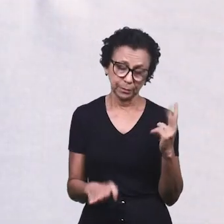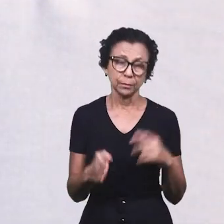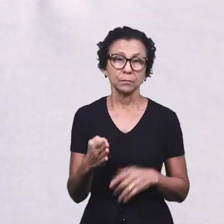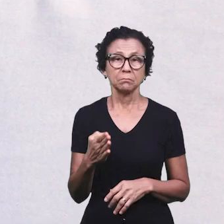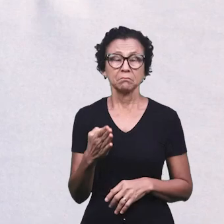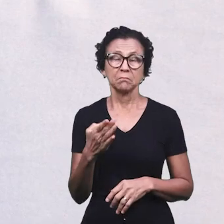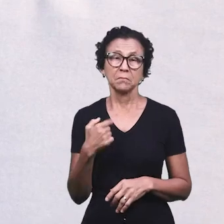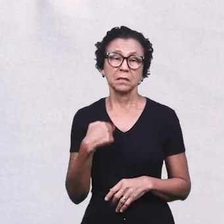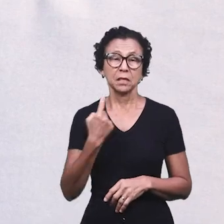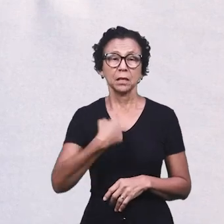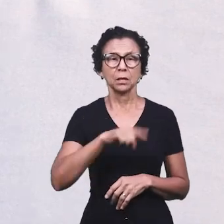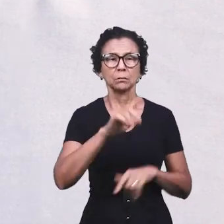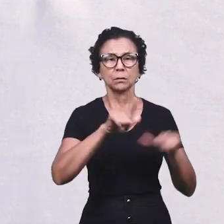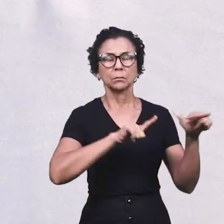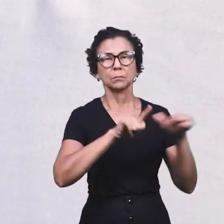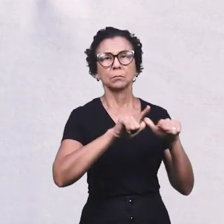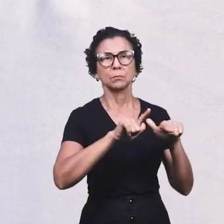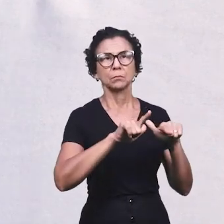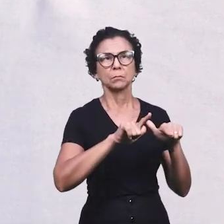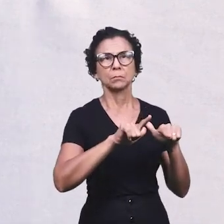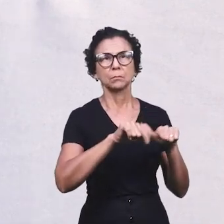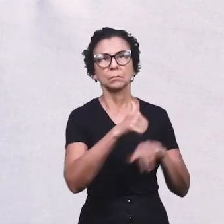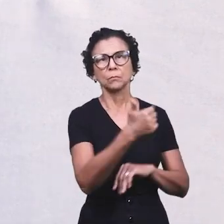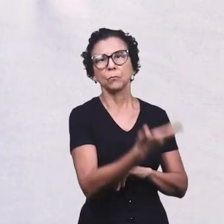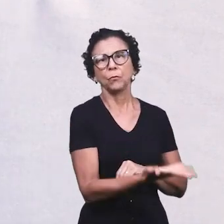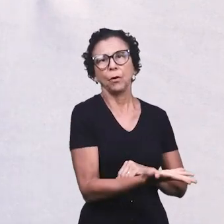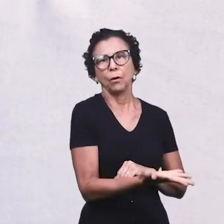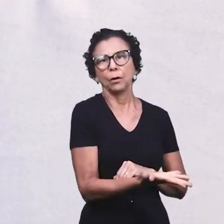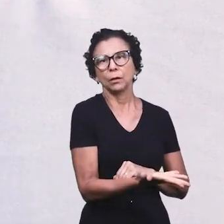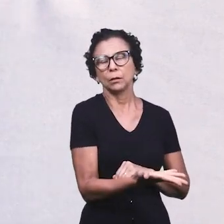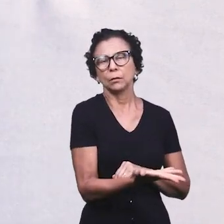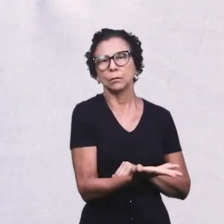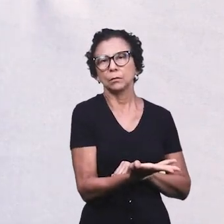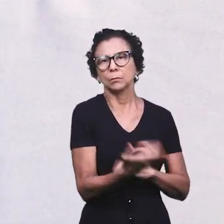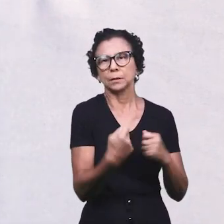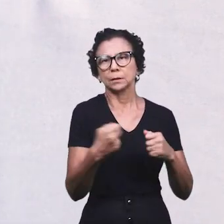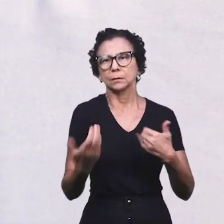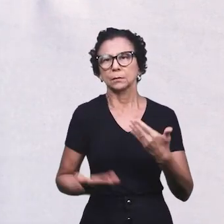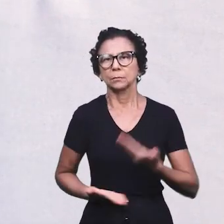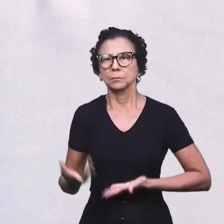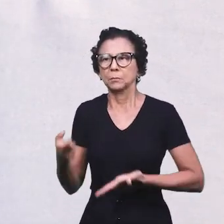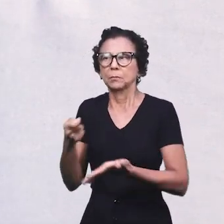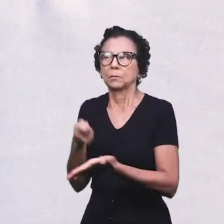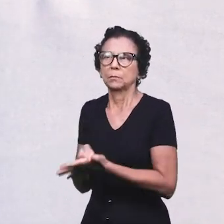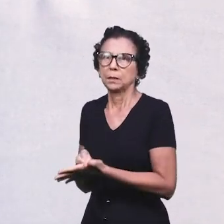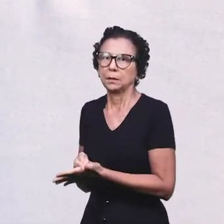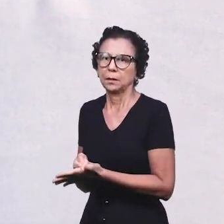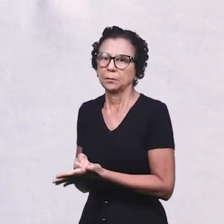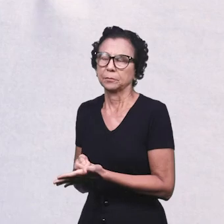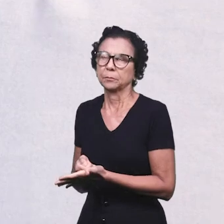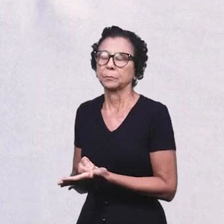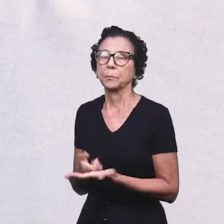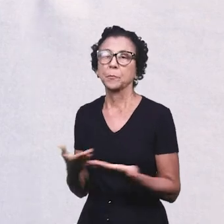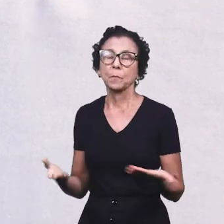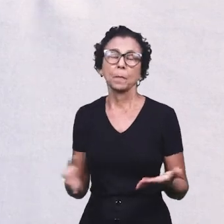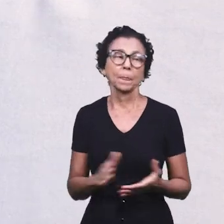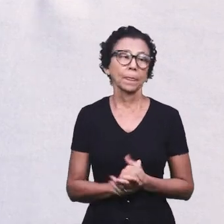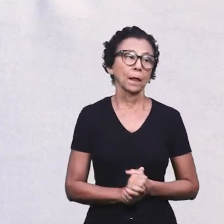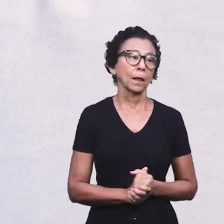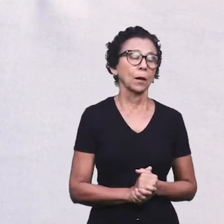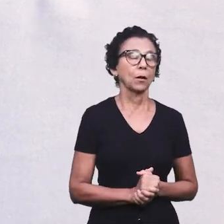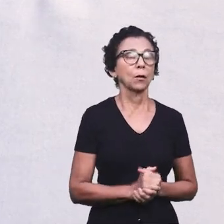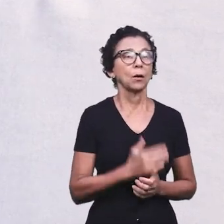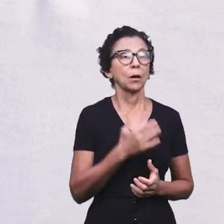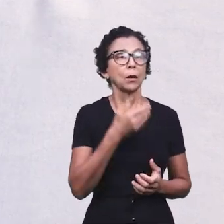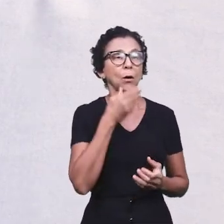para trabalhar, tinha que ter um custo de alguém para tomar conta deles. Conversei com meu marido e